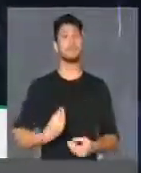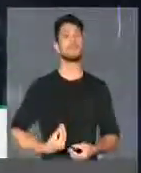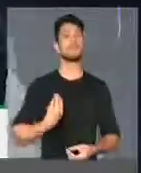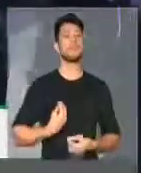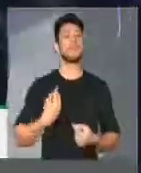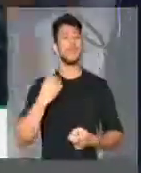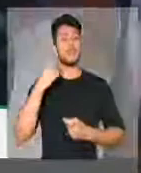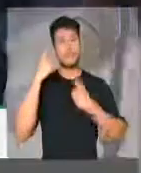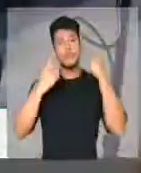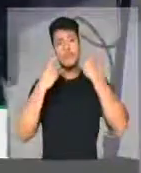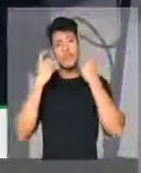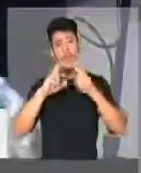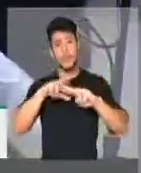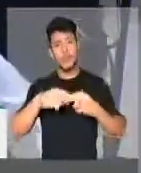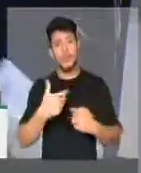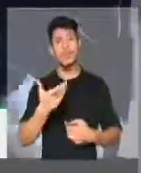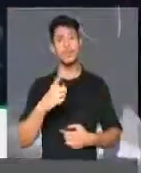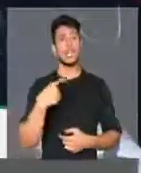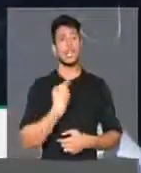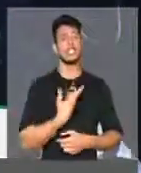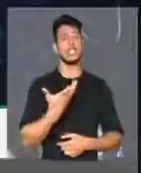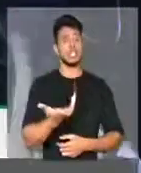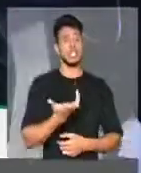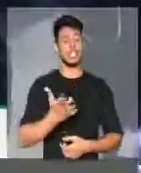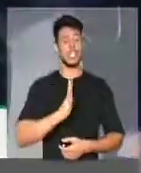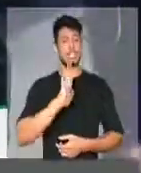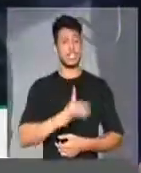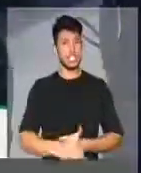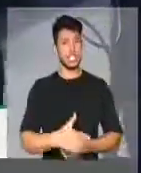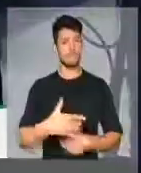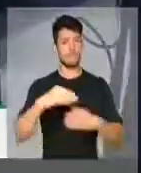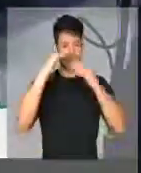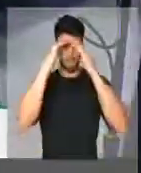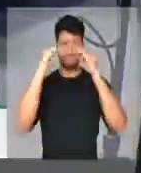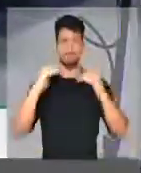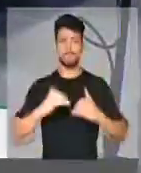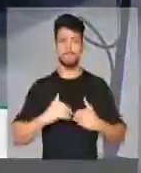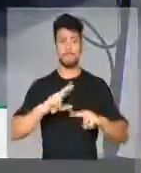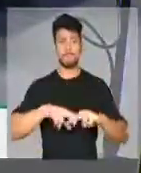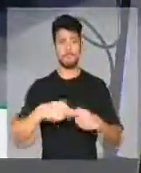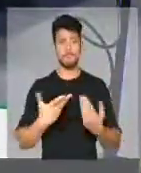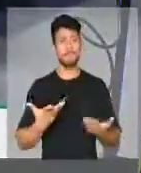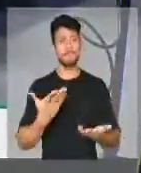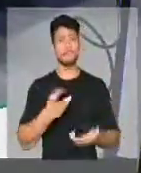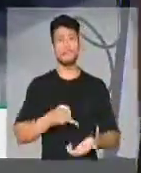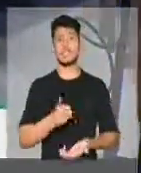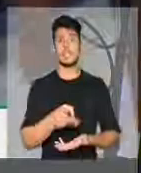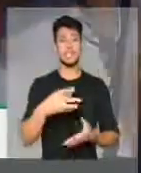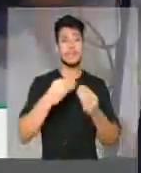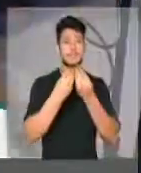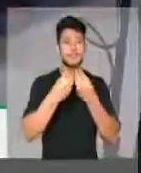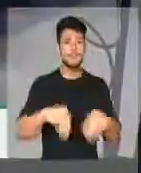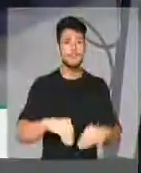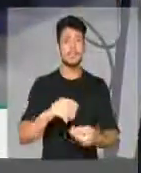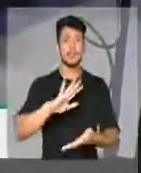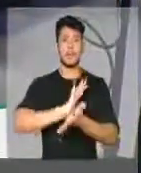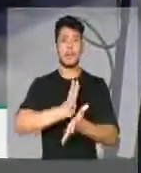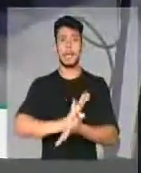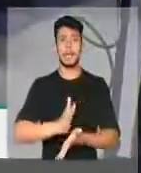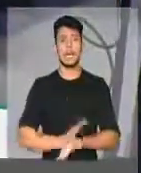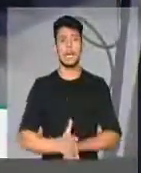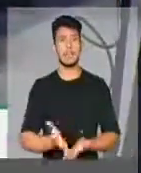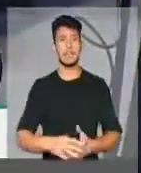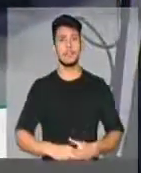é uma multidão que tem a dignidade diuturnamente destruída pelas políticas públicas. Não temos que dar